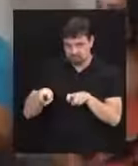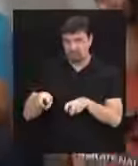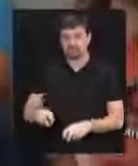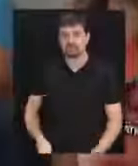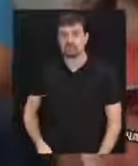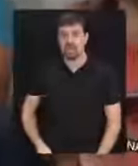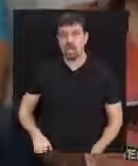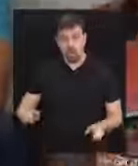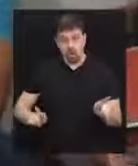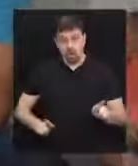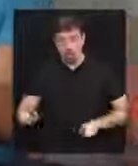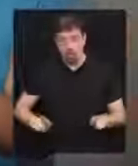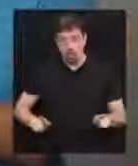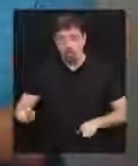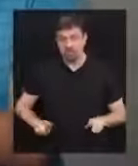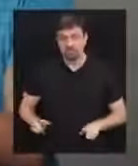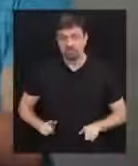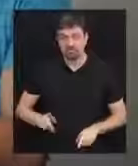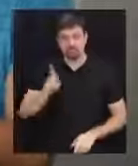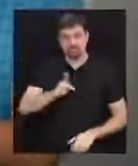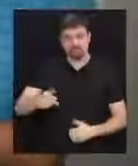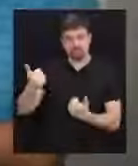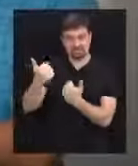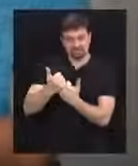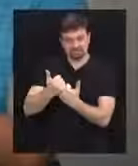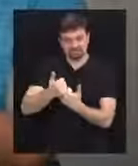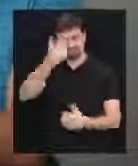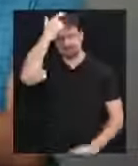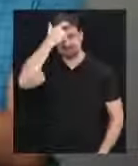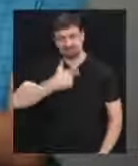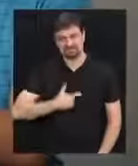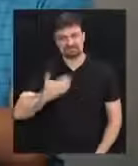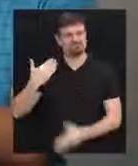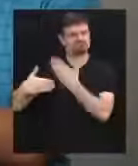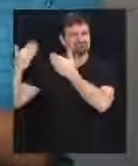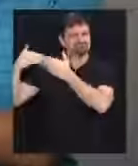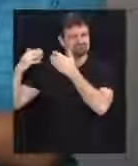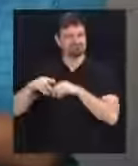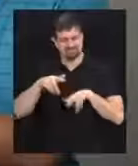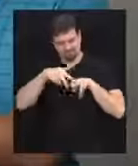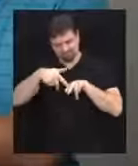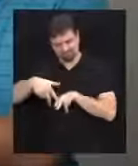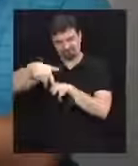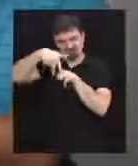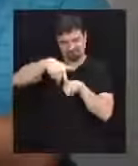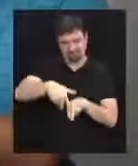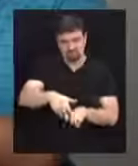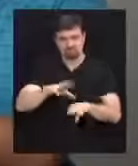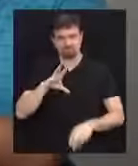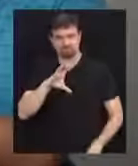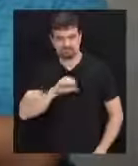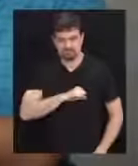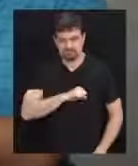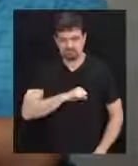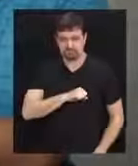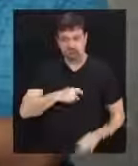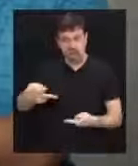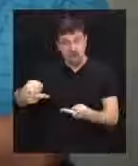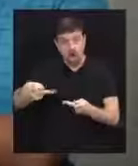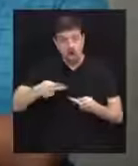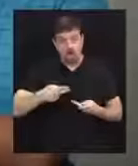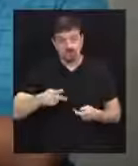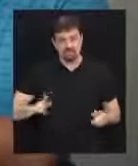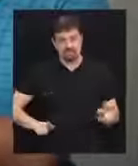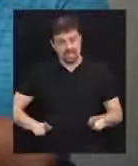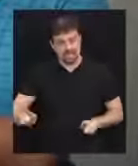Você é o segundo professor da galera, é isso? Ah, eu andava, né, dele, ó, achei da hora assim andando, daí resolvi levar ele junto pra